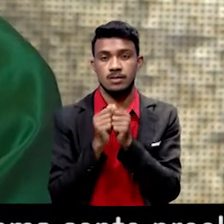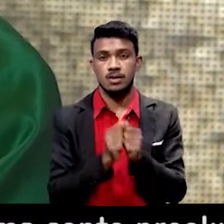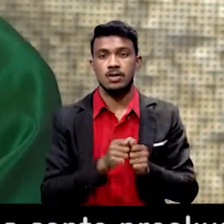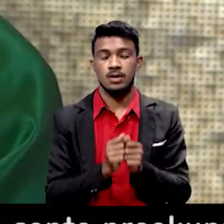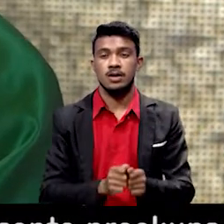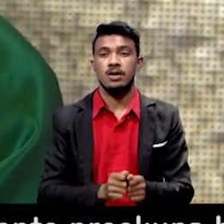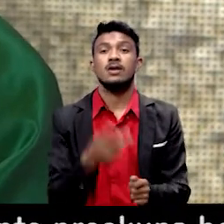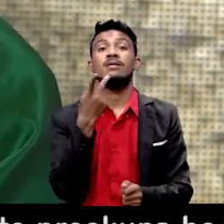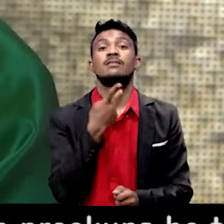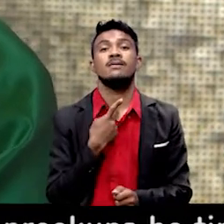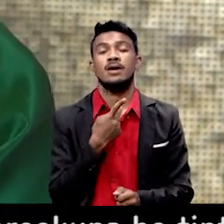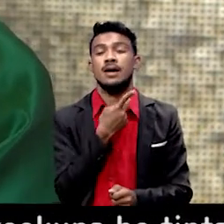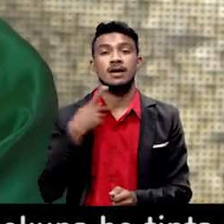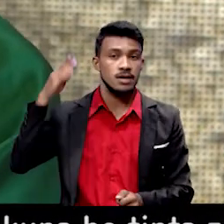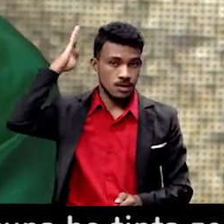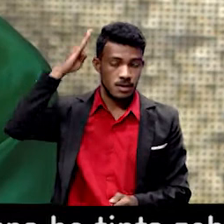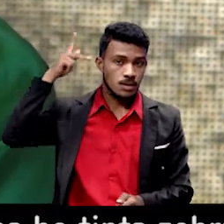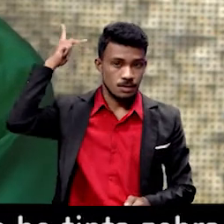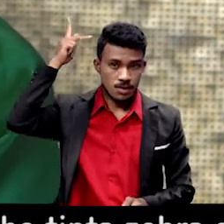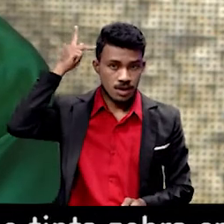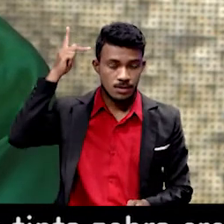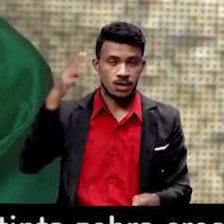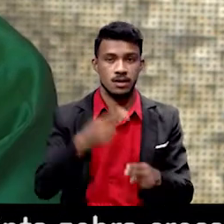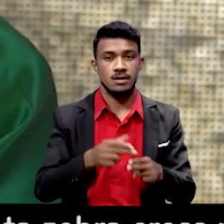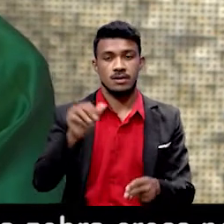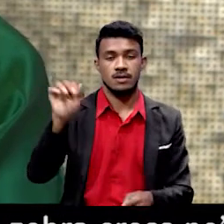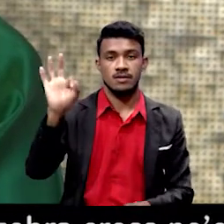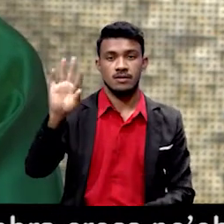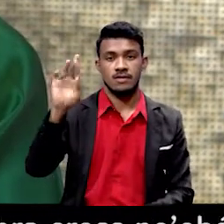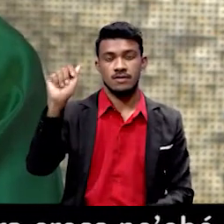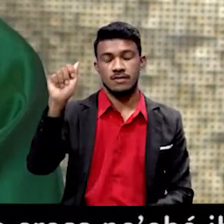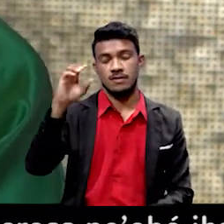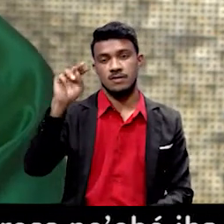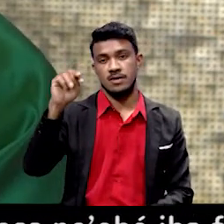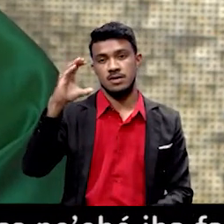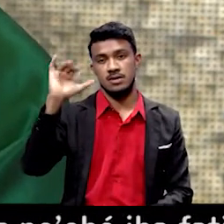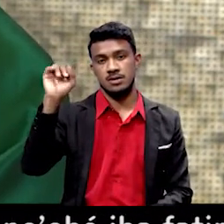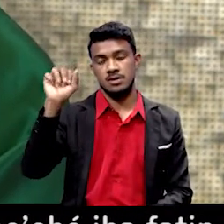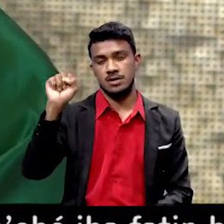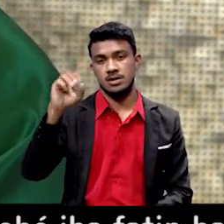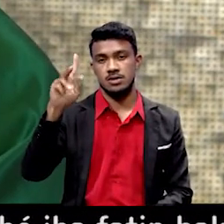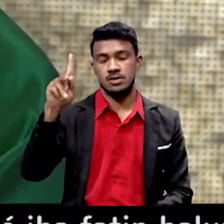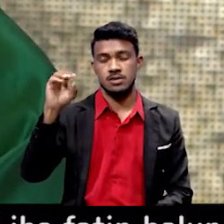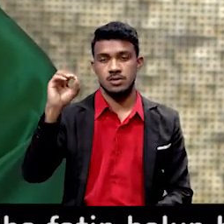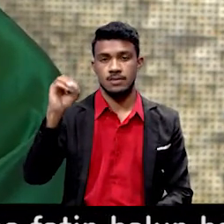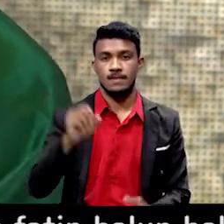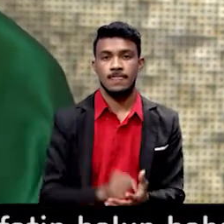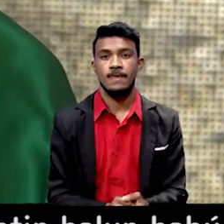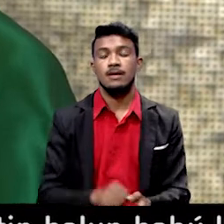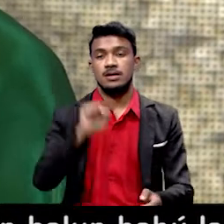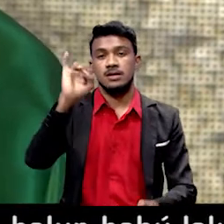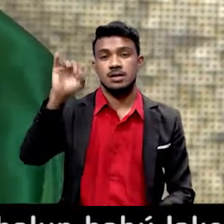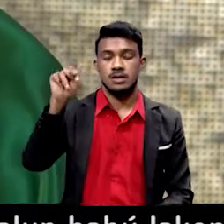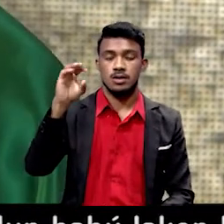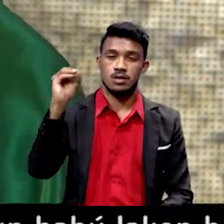Padre, amo Papa Francisco, quis este sínodo começar